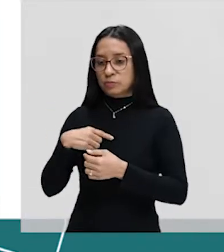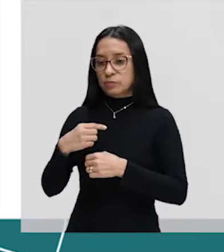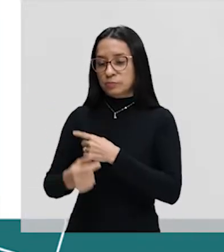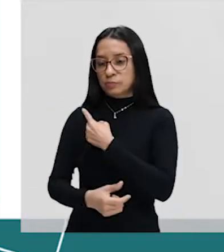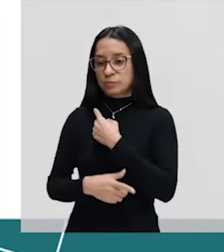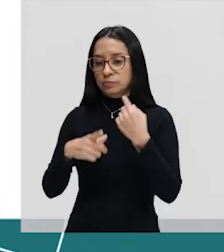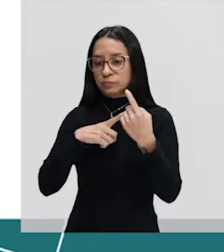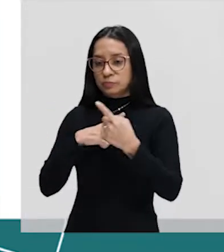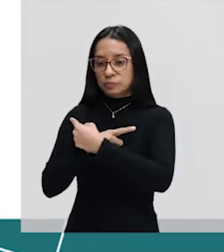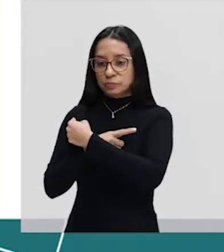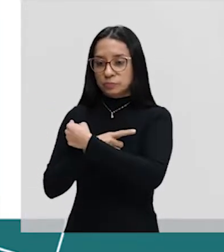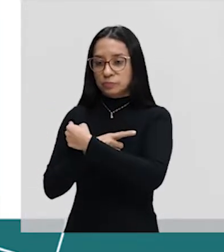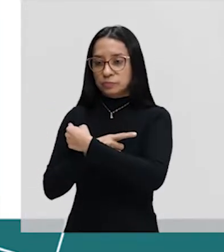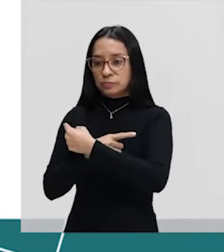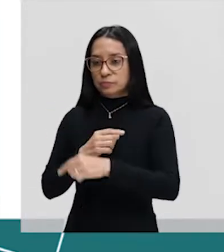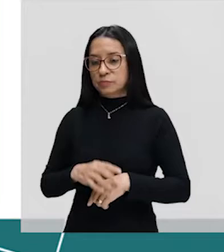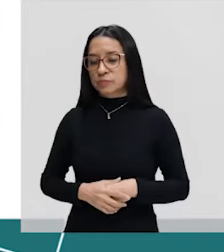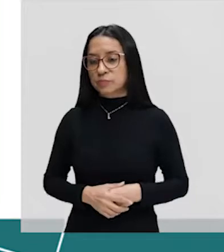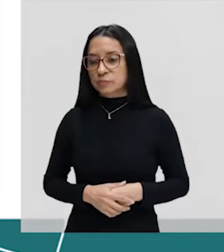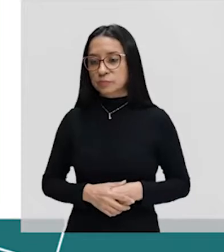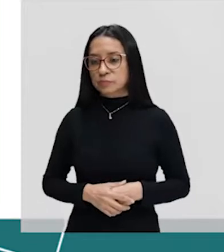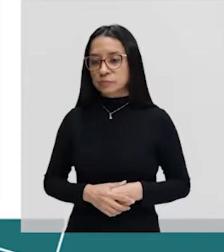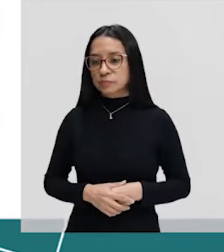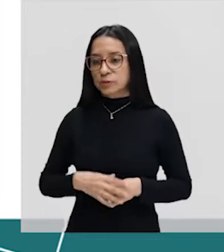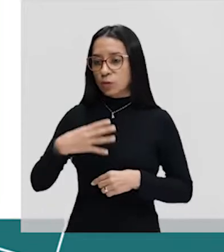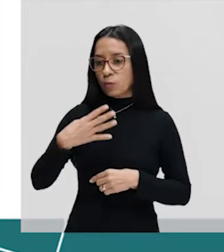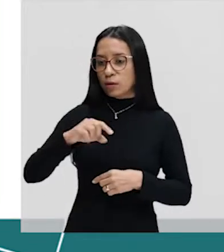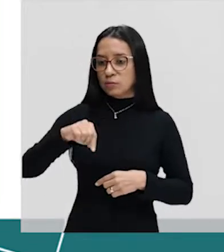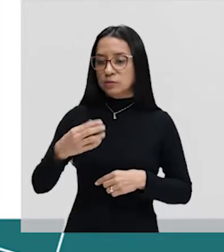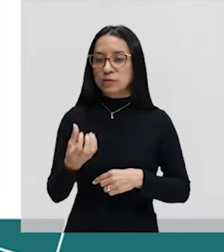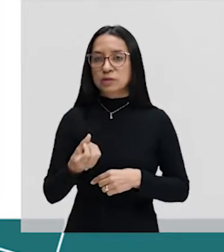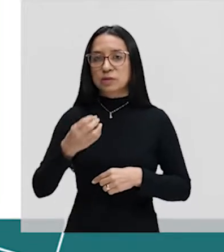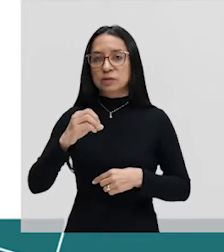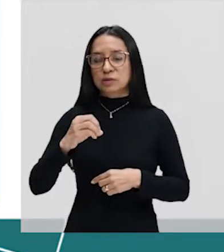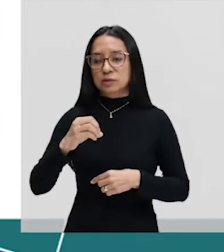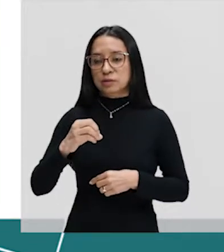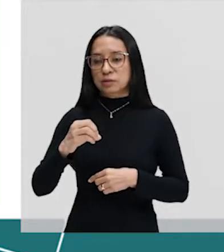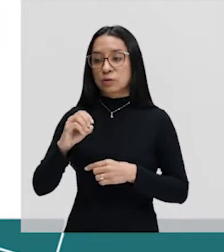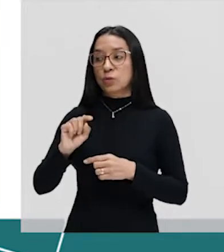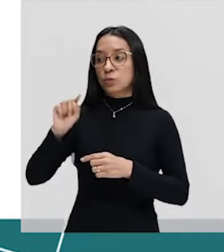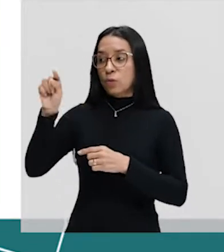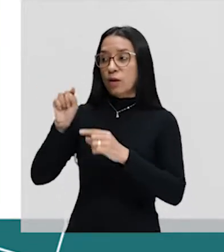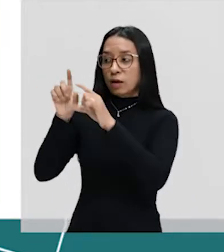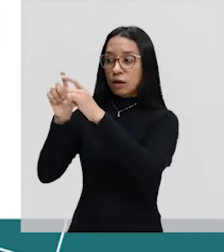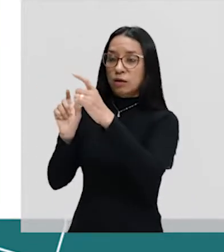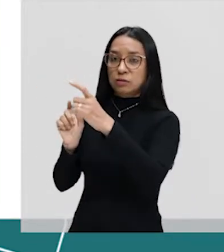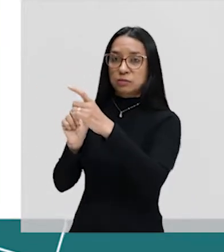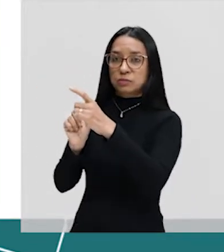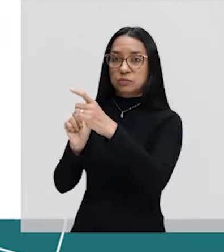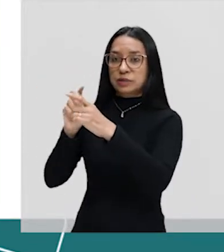eu coloquei aqui do outro lado, ó. Essa linha está a 4,60 do aro, a